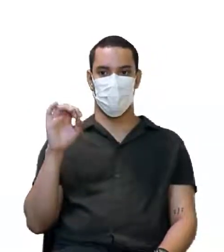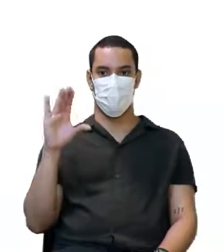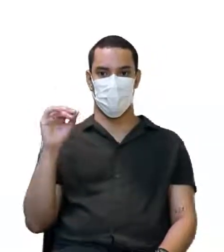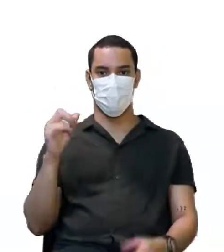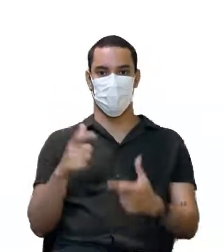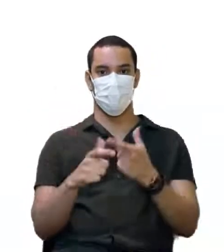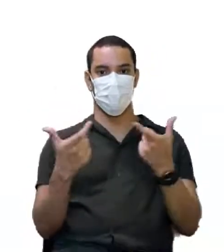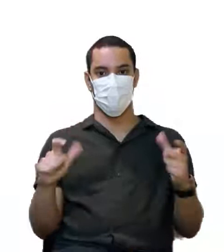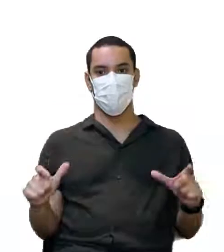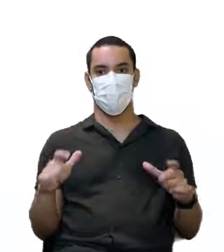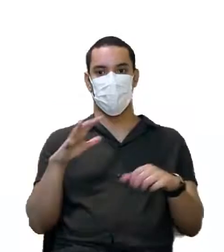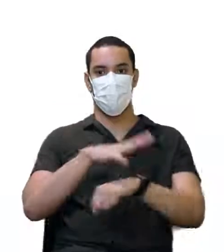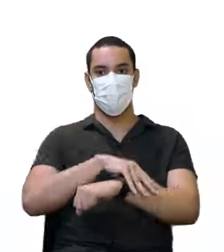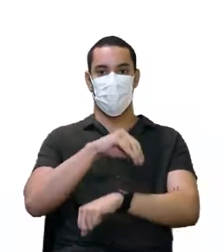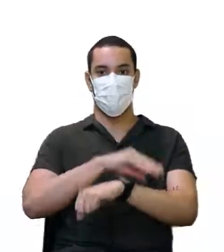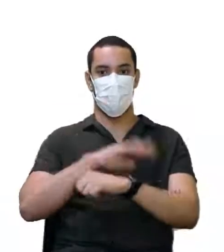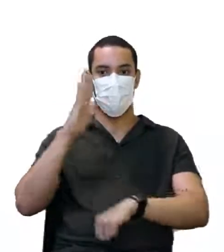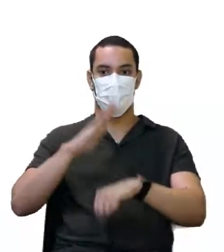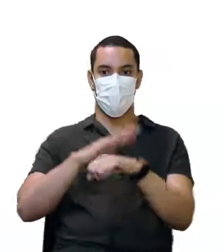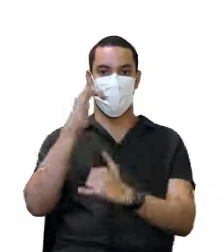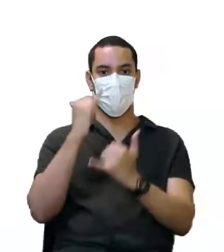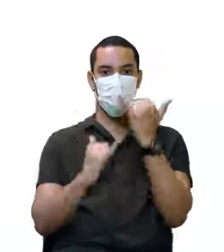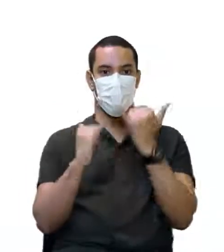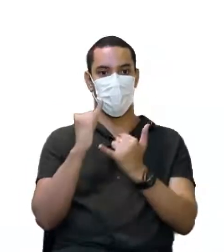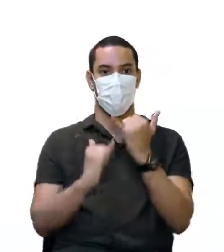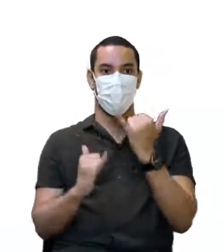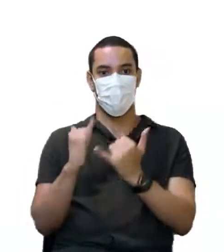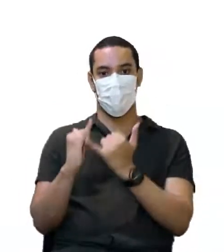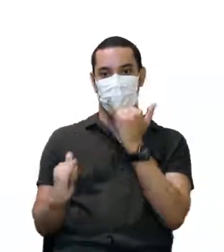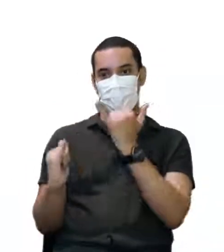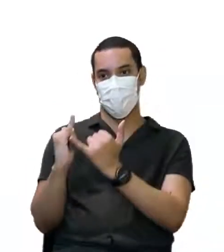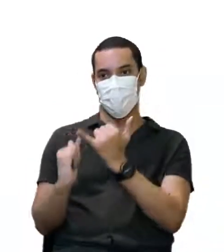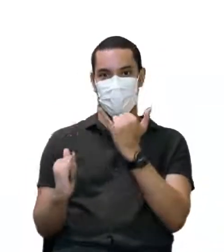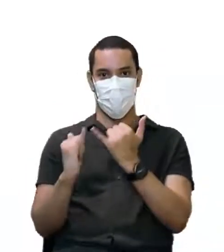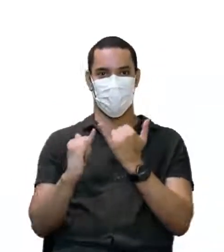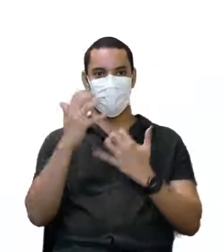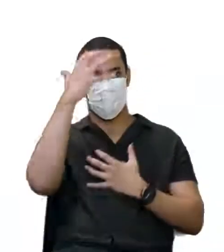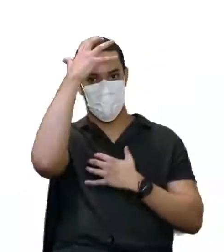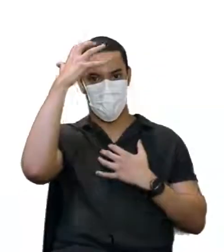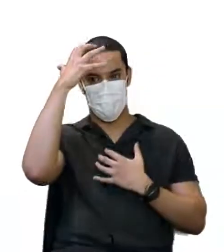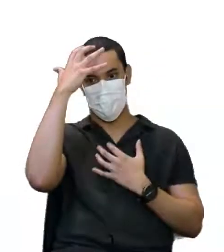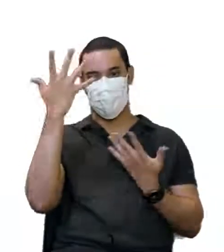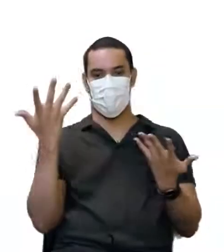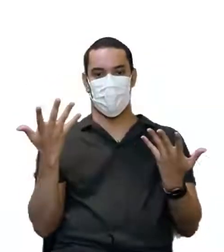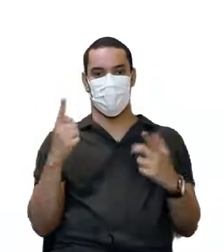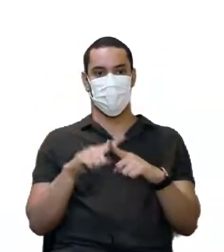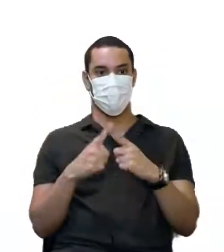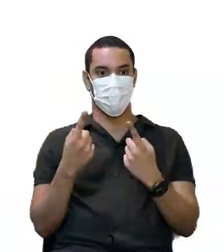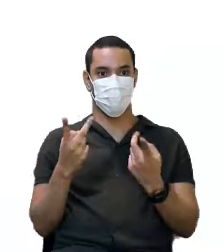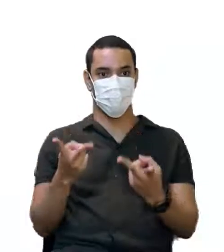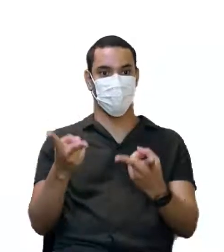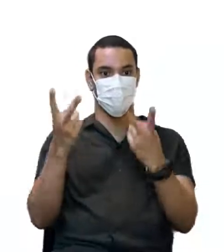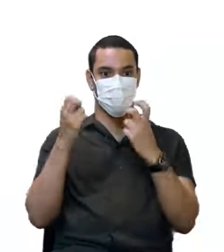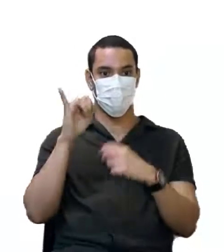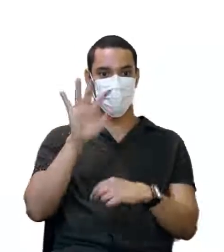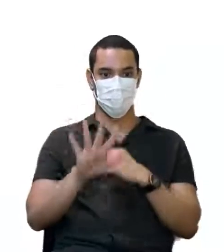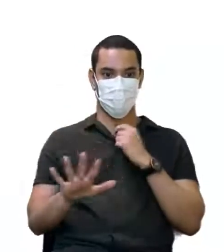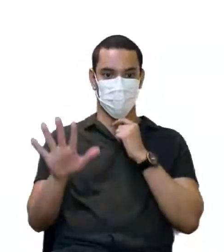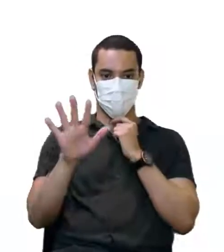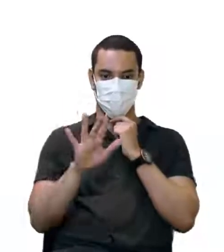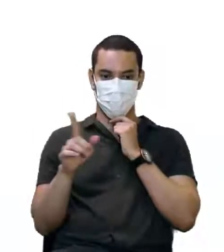pelo, aumentando ainda mais a semelhança entre eles e os macacos. Então, mas você vê aqui nessa imagem